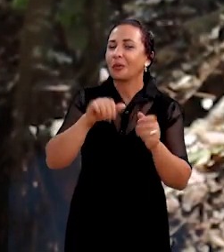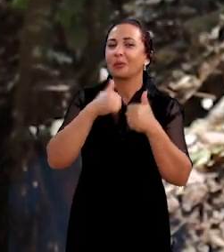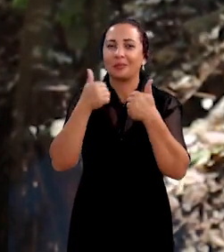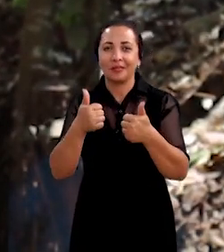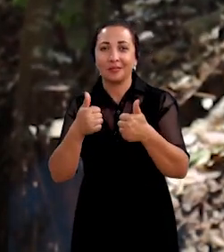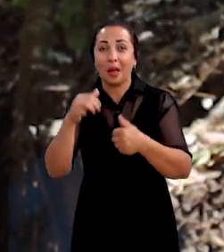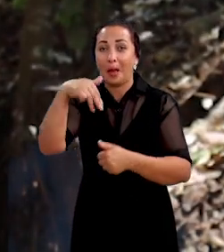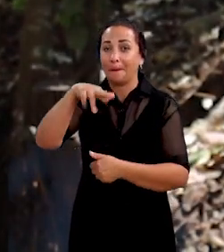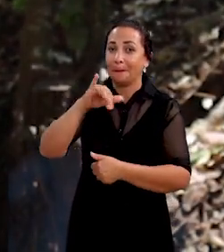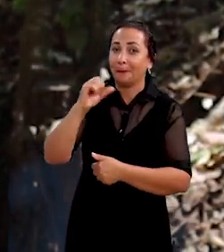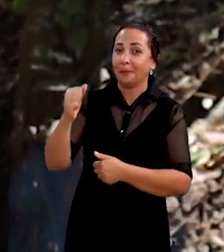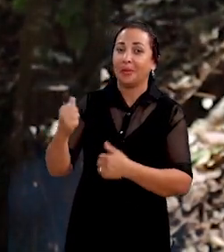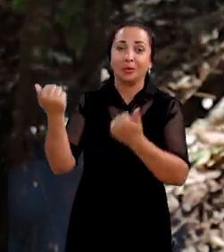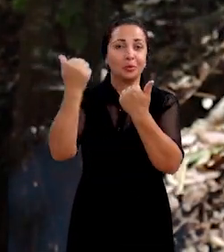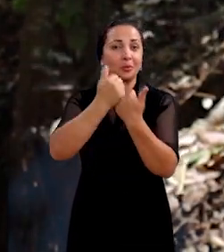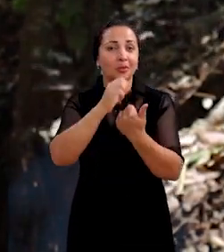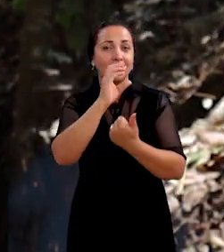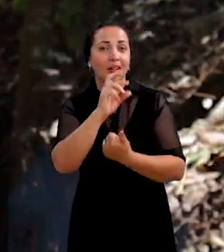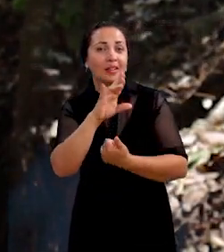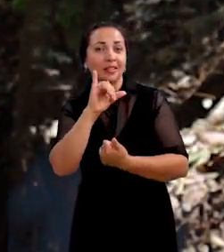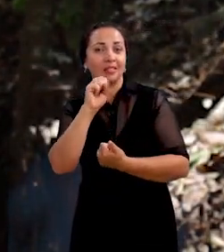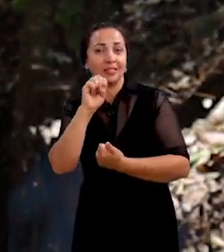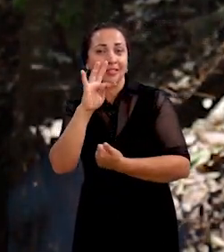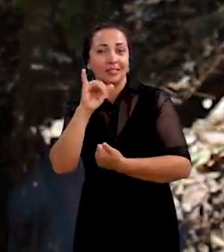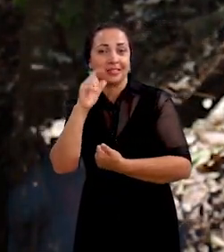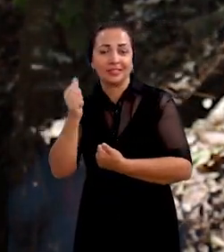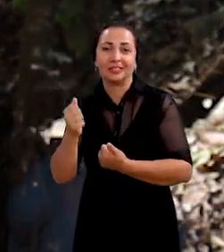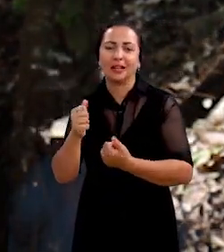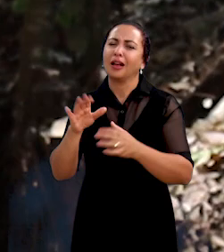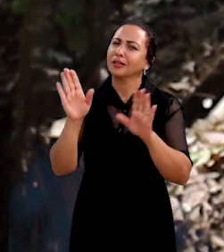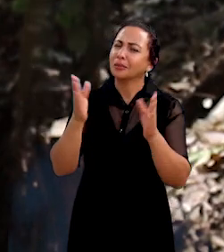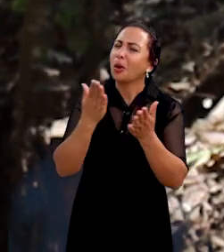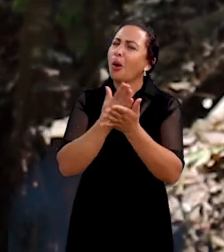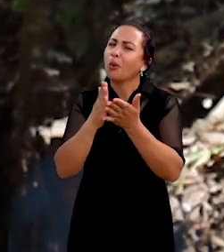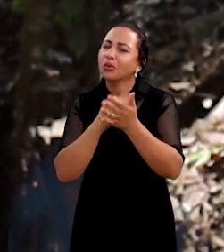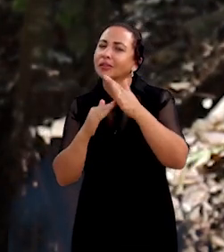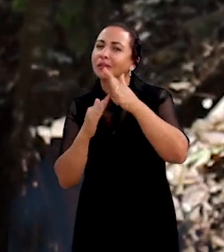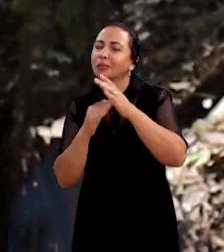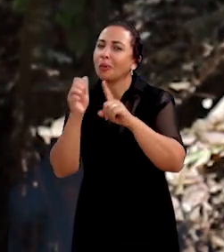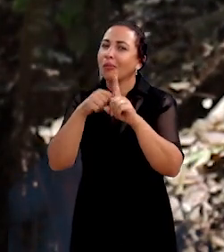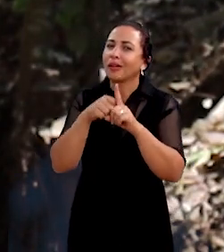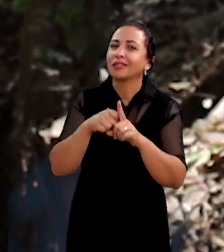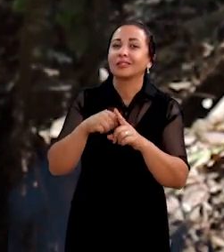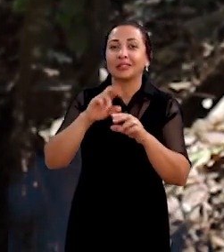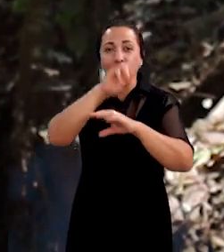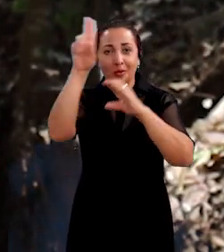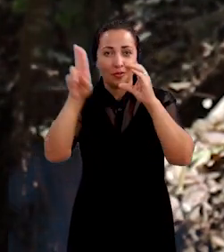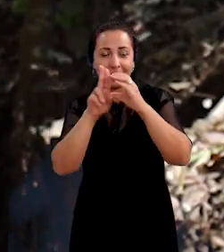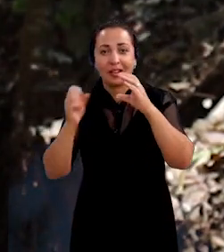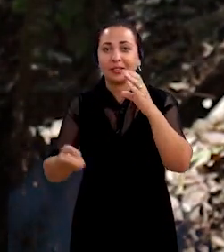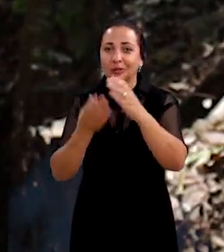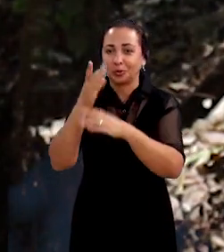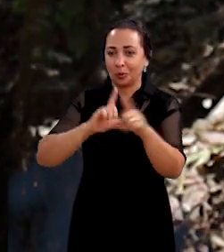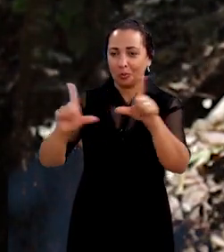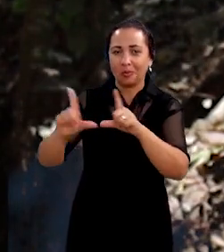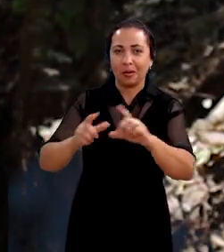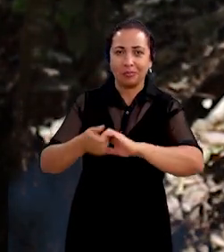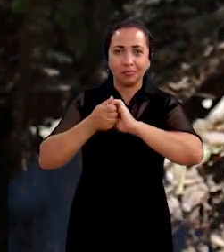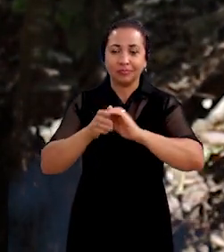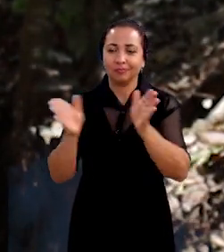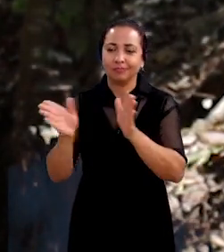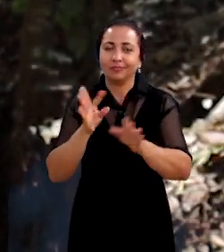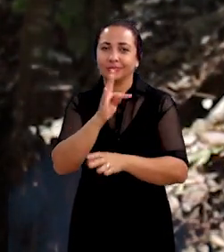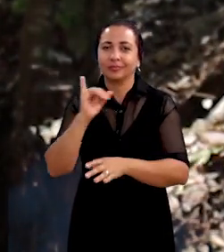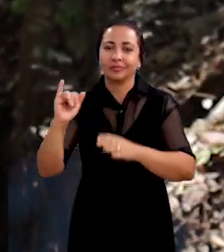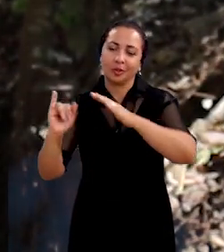Olá, tudo bem? Eu sou Mário Ribeiro, estou substituindo Cristiane Santana provisoriamente aqui no Universiência, um programa que é fruto da parceria